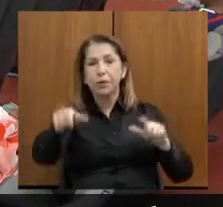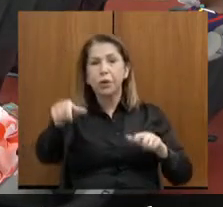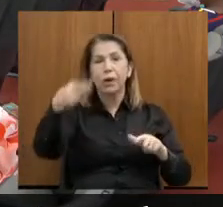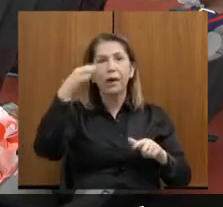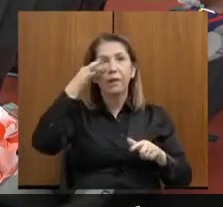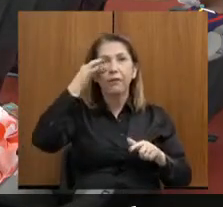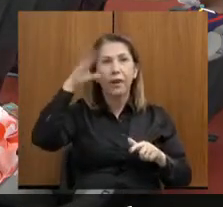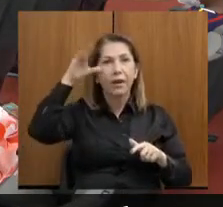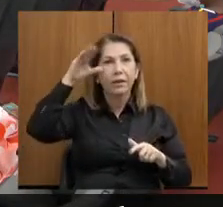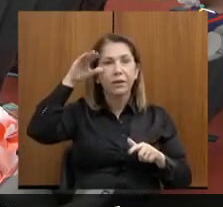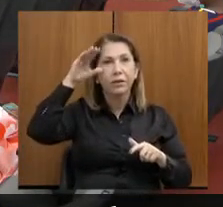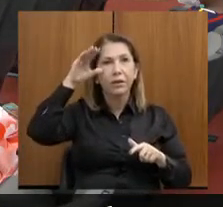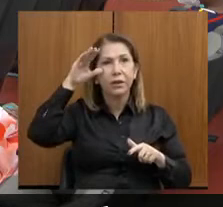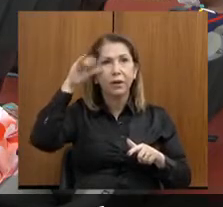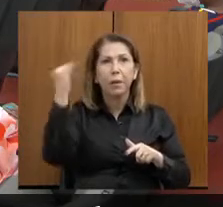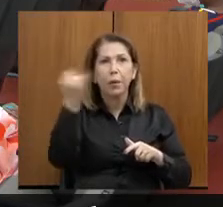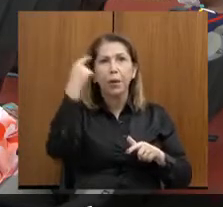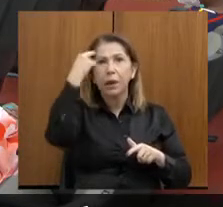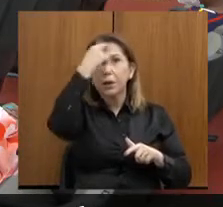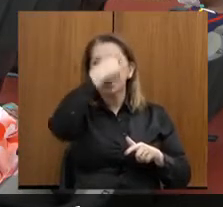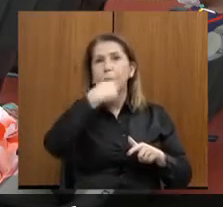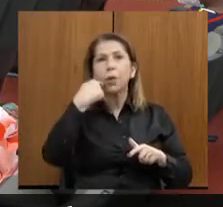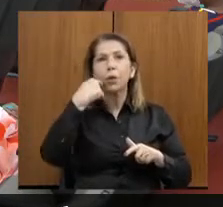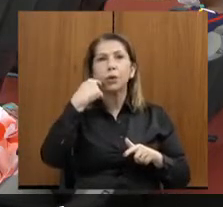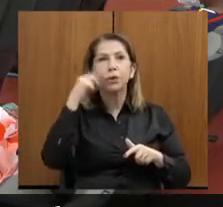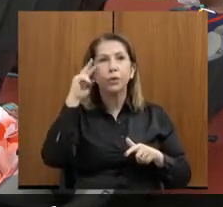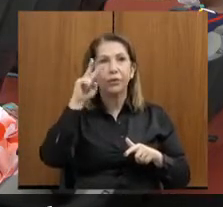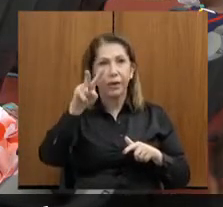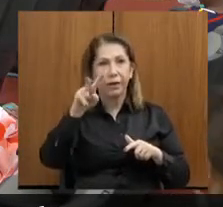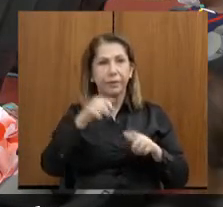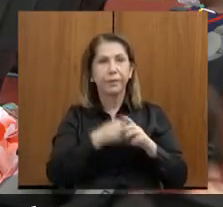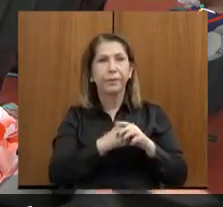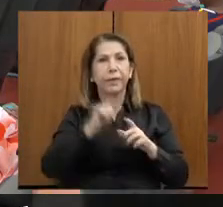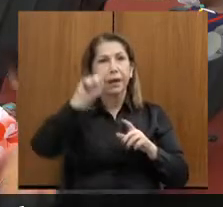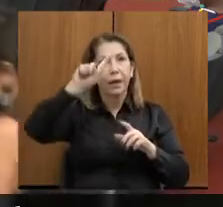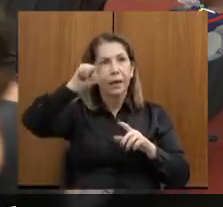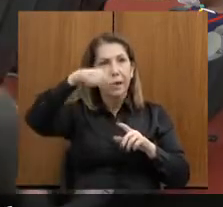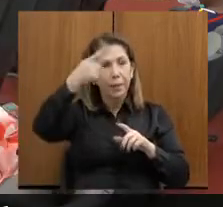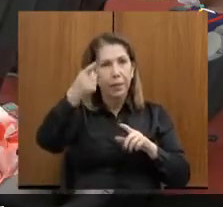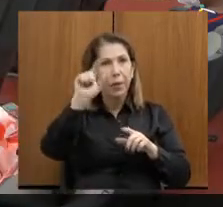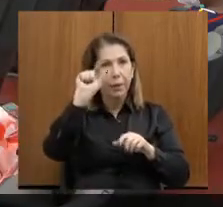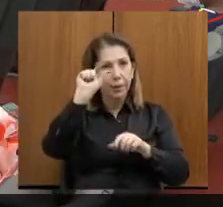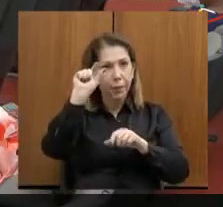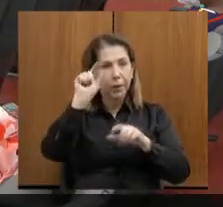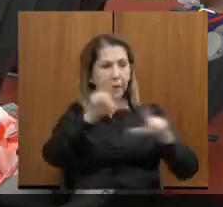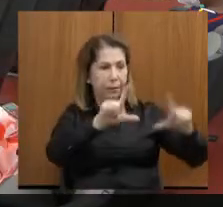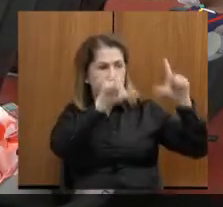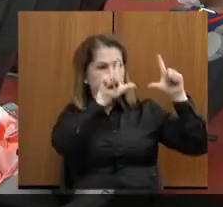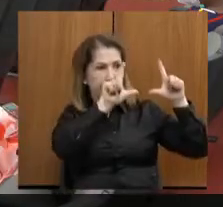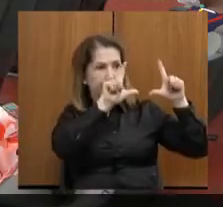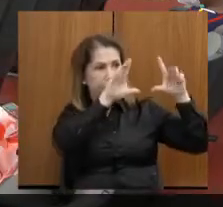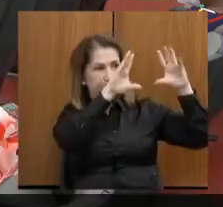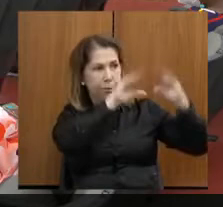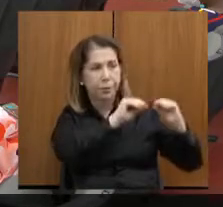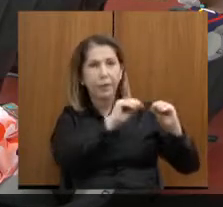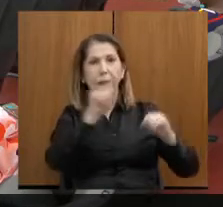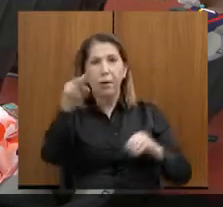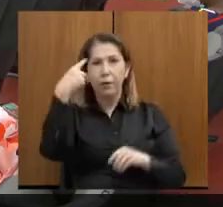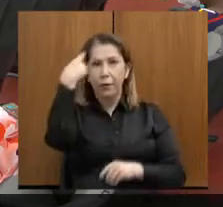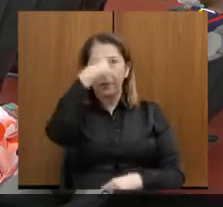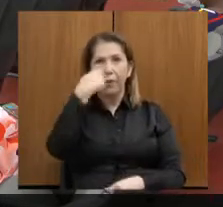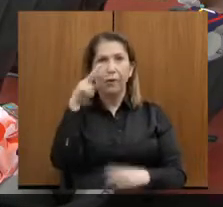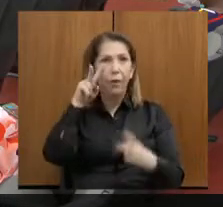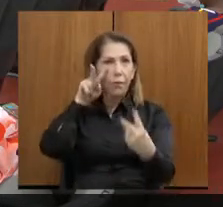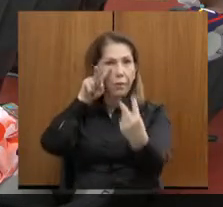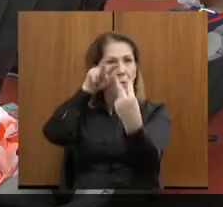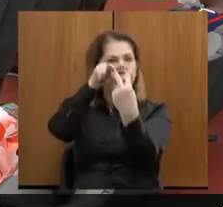é importante que eu rosto entendo mas daqui a pouquinho eu volto a ver vocês já conversar com vocês o